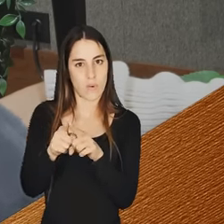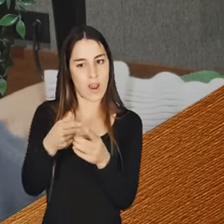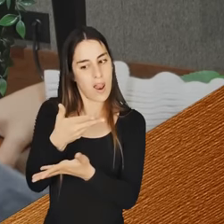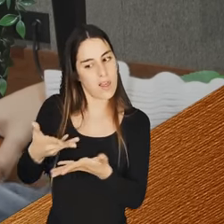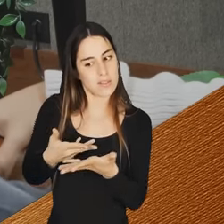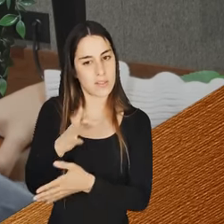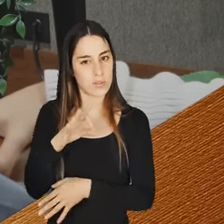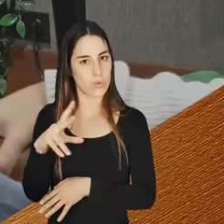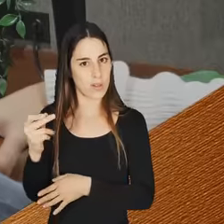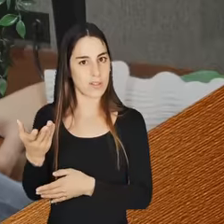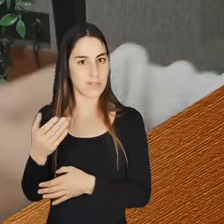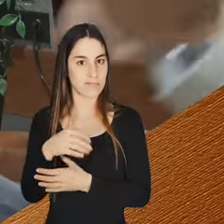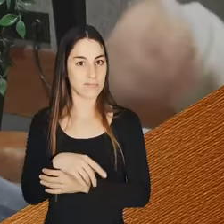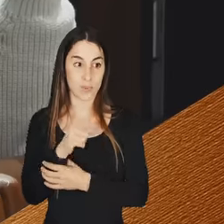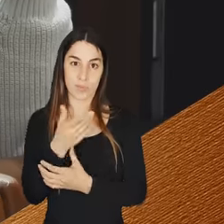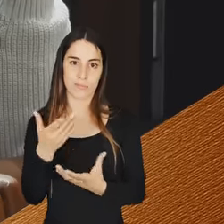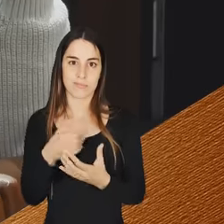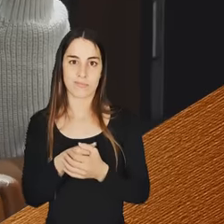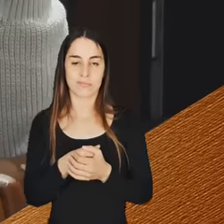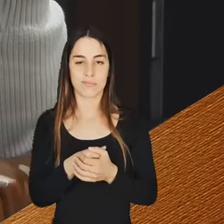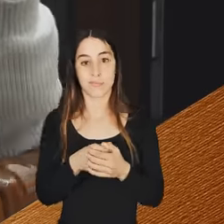E esta foi a nossa crónica criminal.